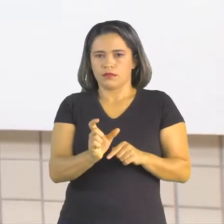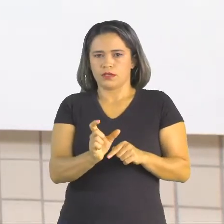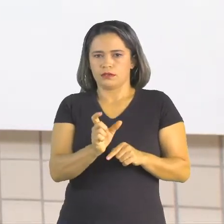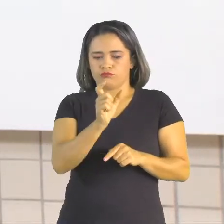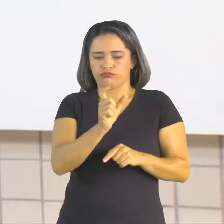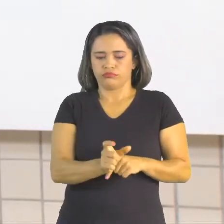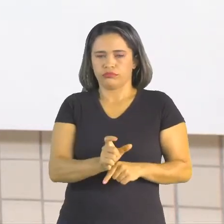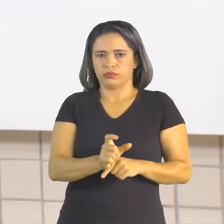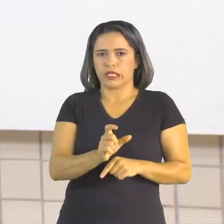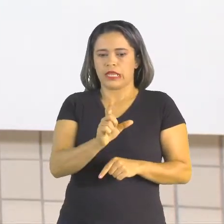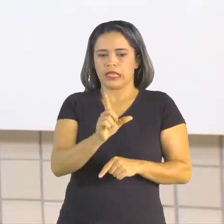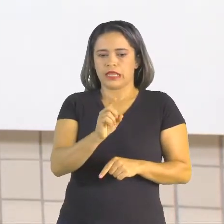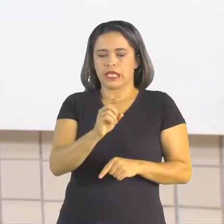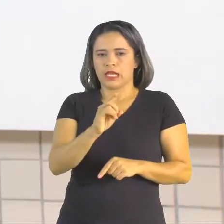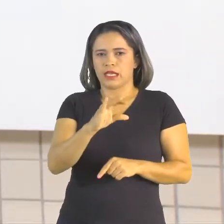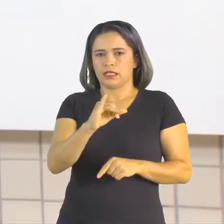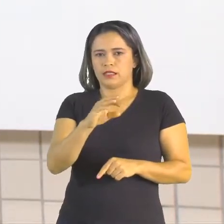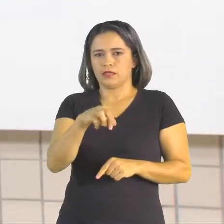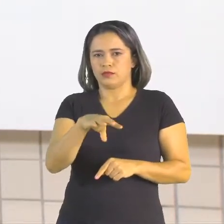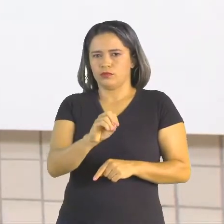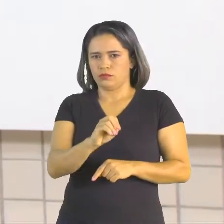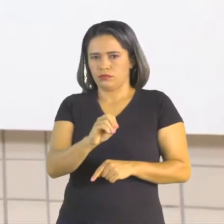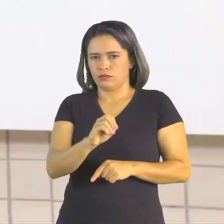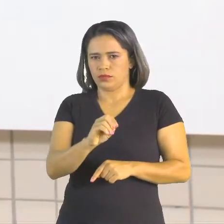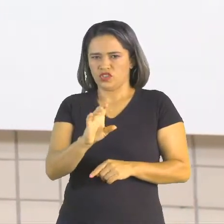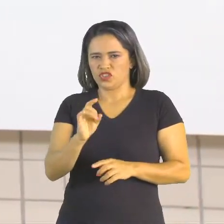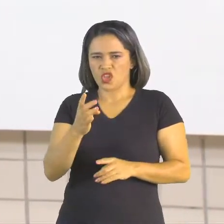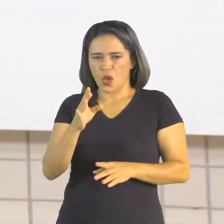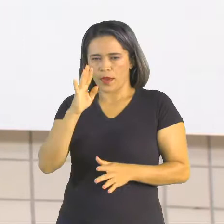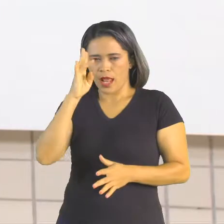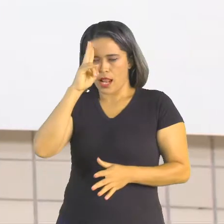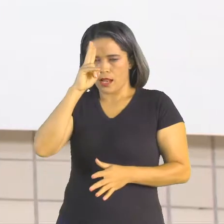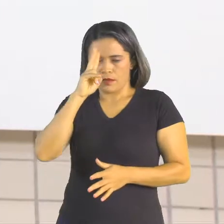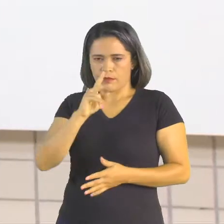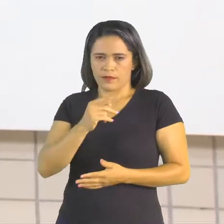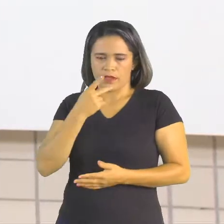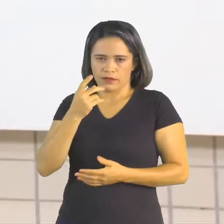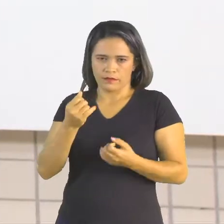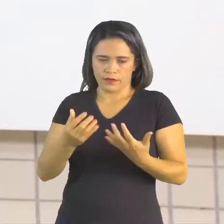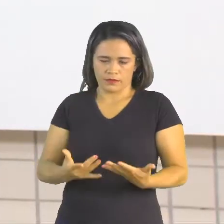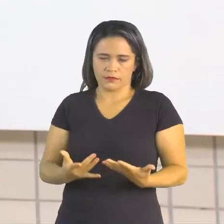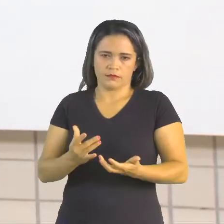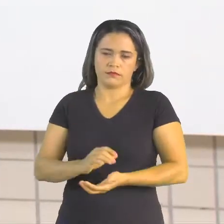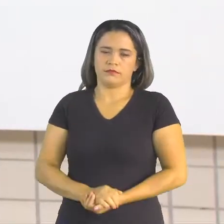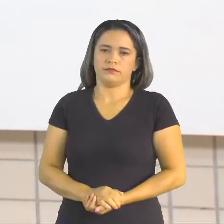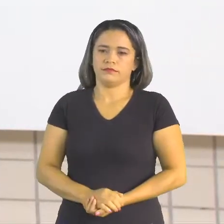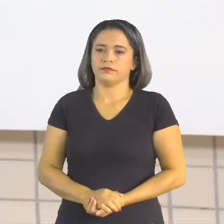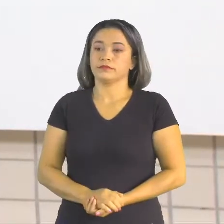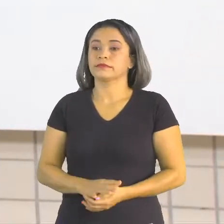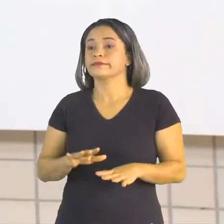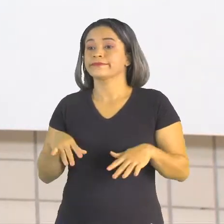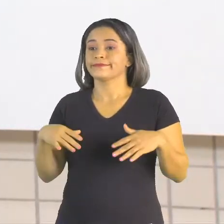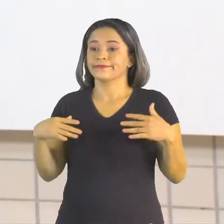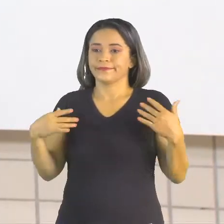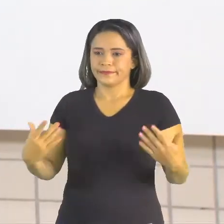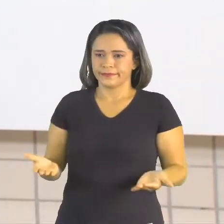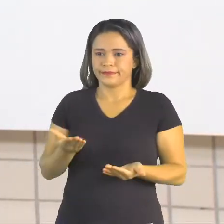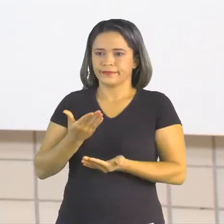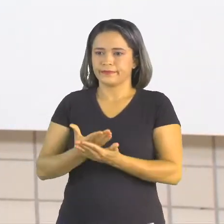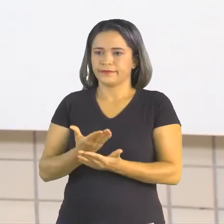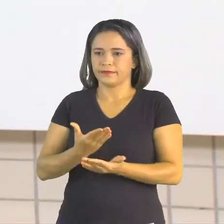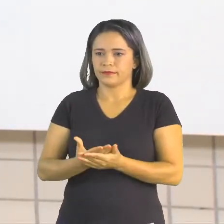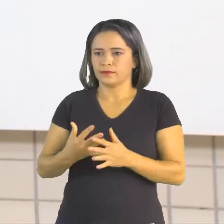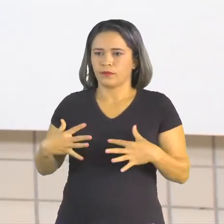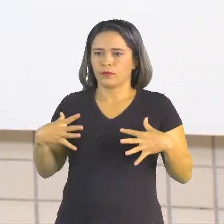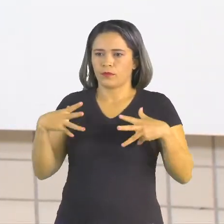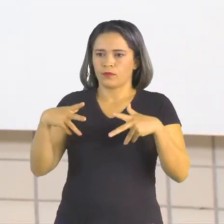vírgula é o décimo. Só para a gente se situar aqui e saber sobre o que a gente está falando. Então, a gente vai estudar todas as operações